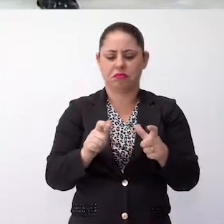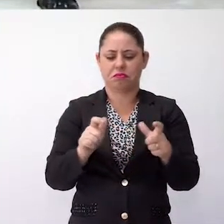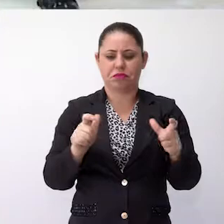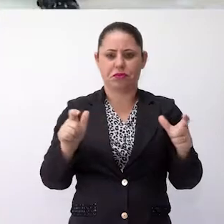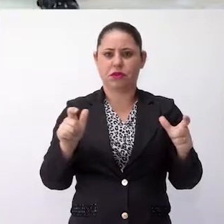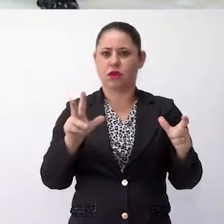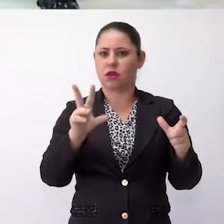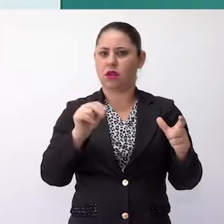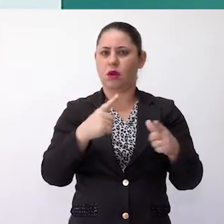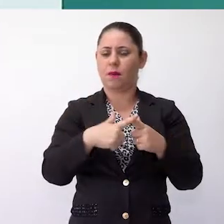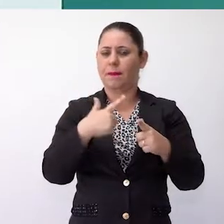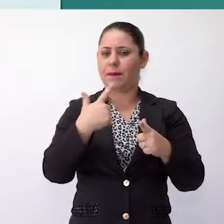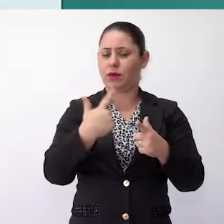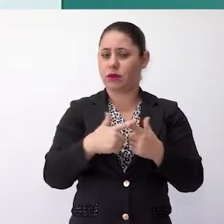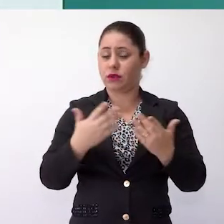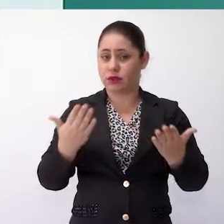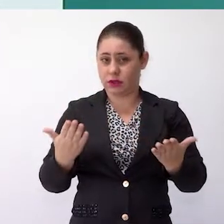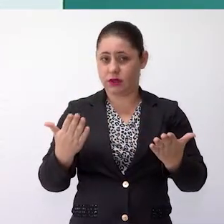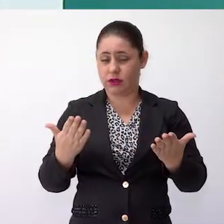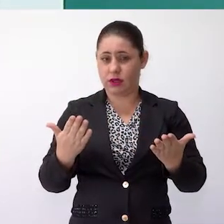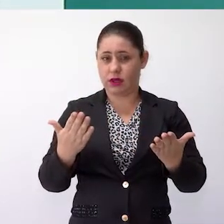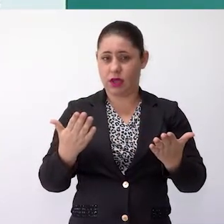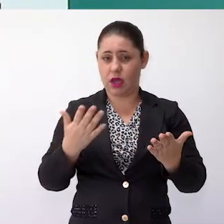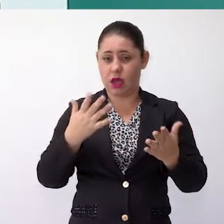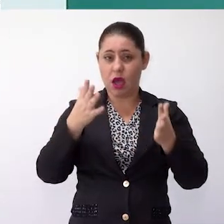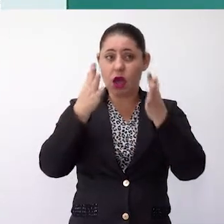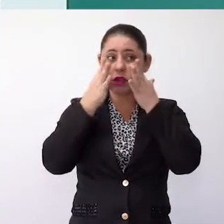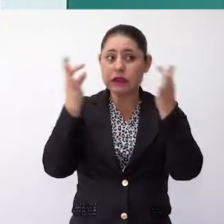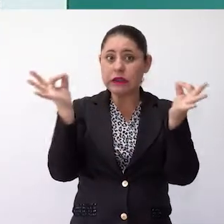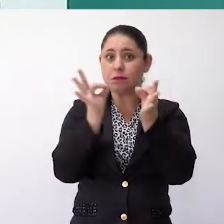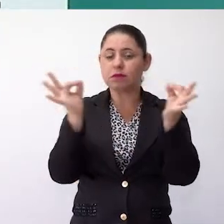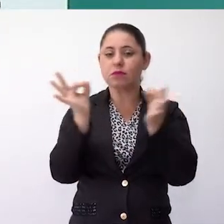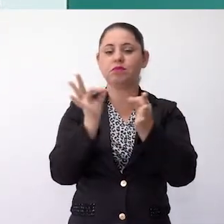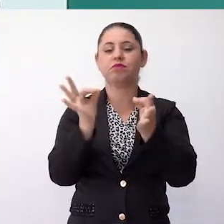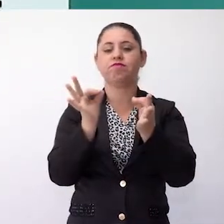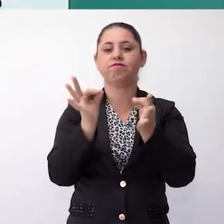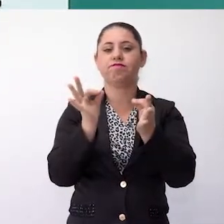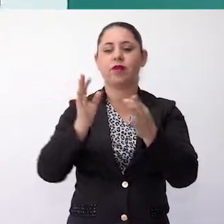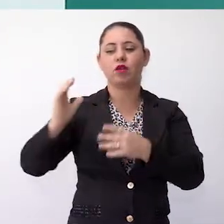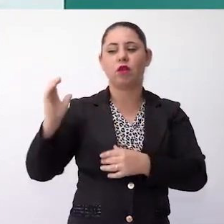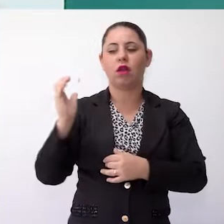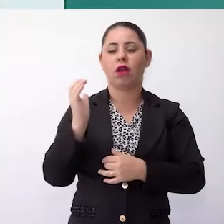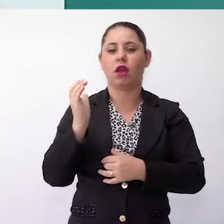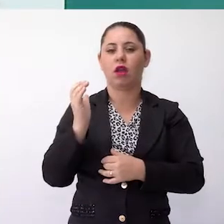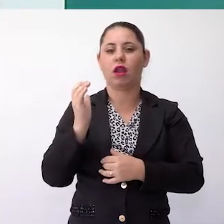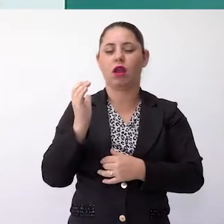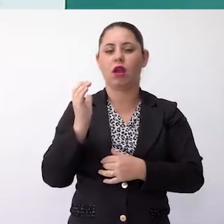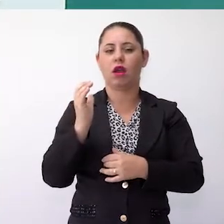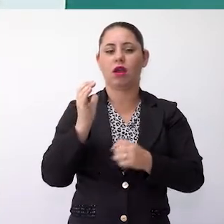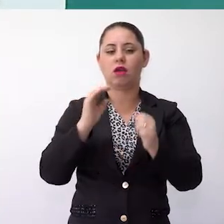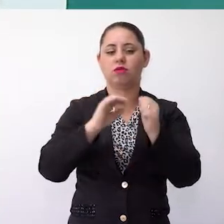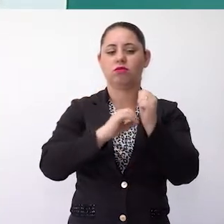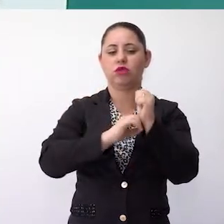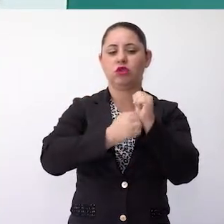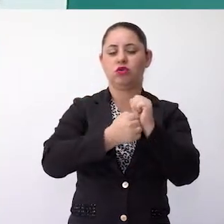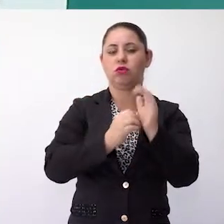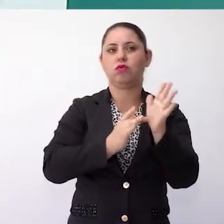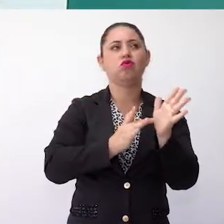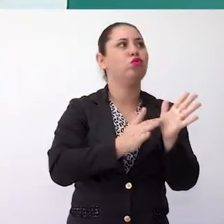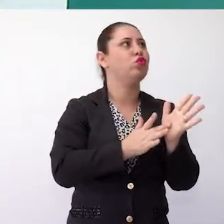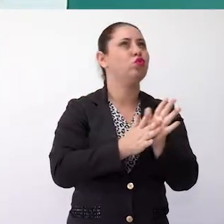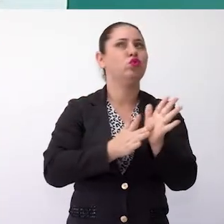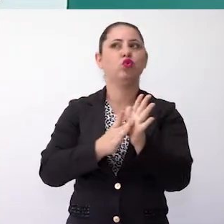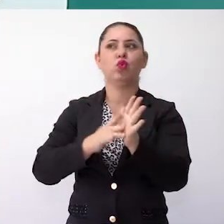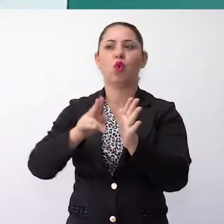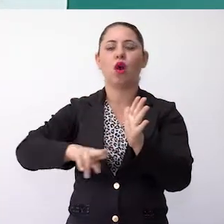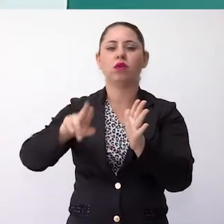exponencialmente, porque a expertise do criminoso hoje para disfarçar esse veículo tá difícil. É bastante complicado. Eles